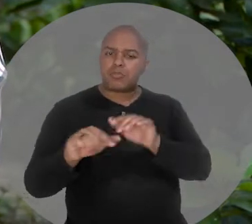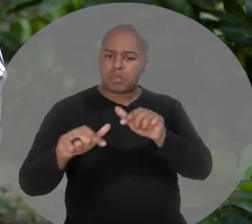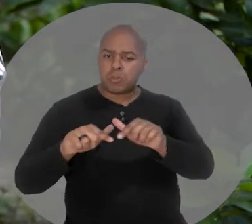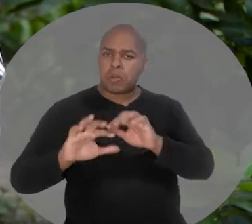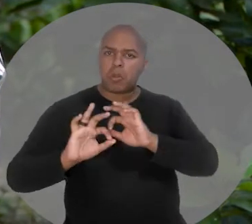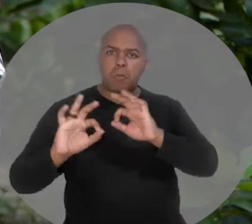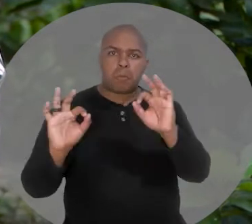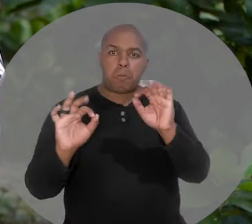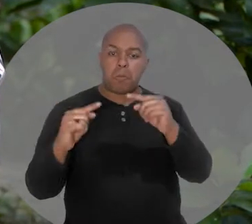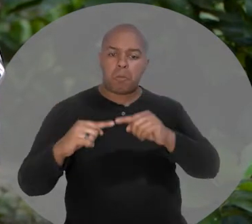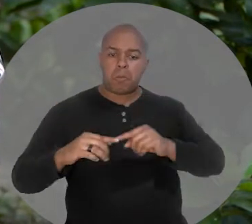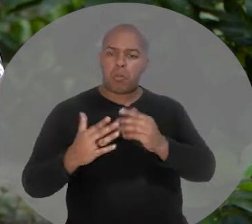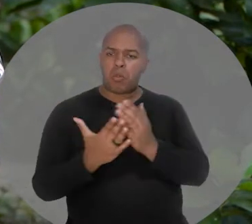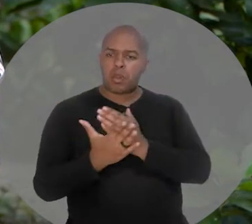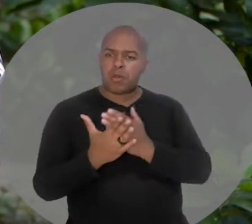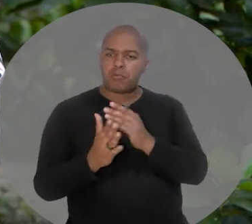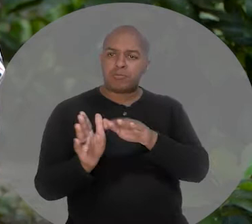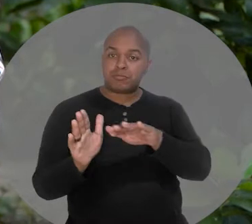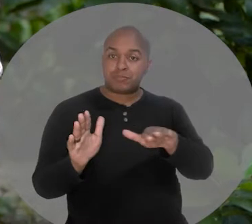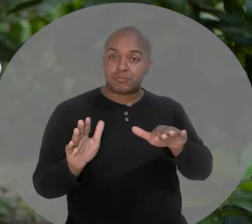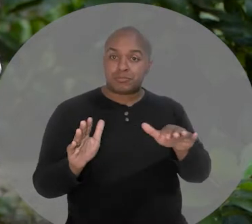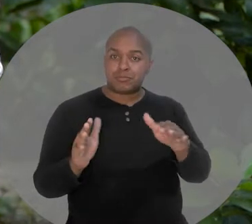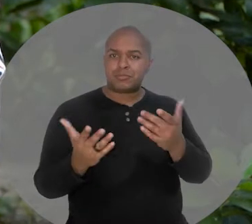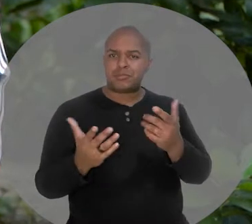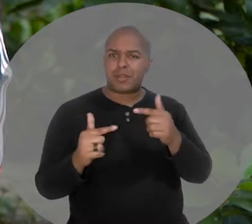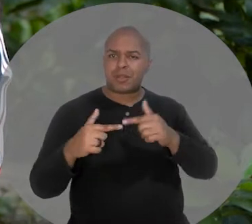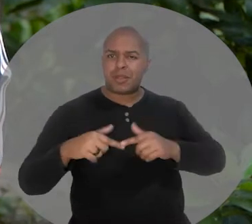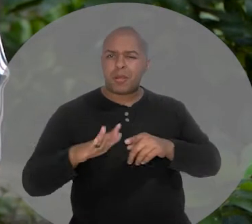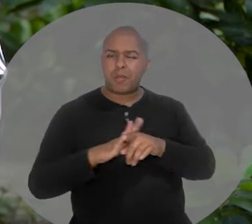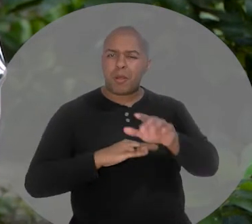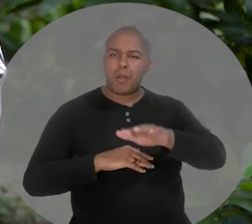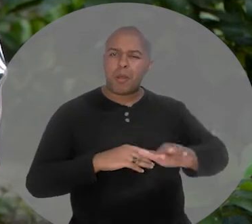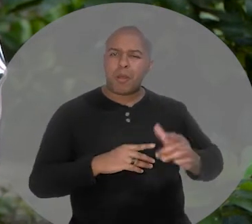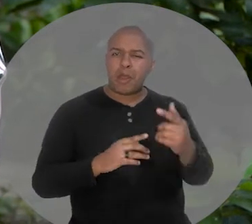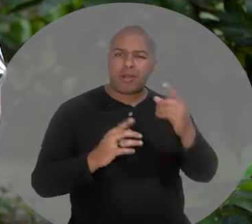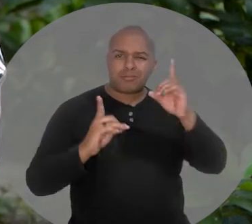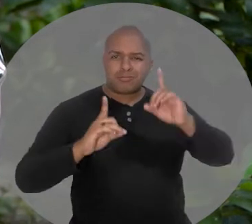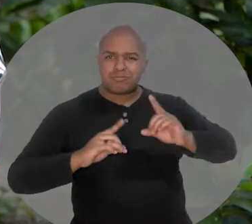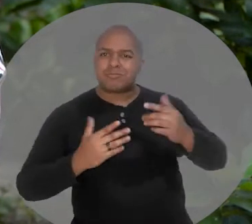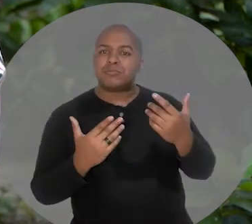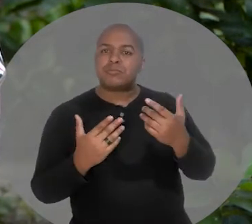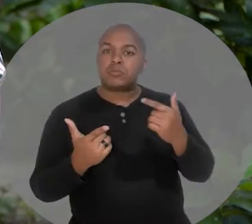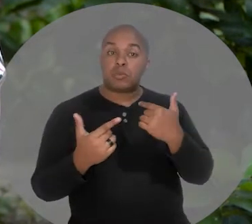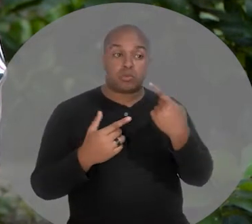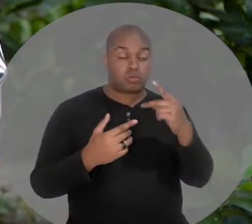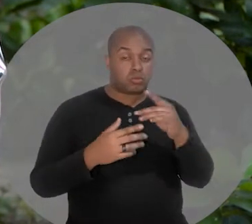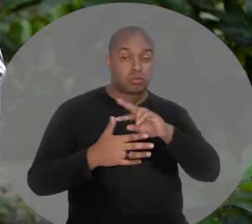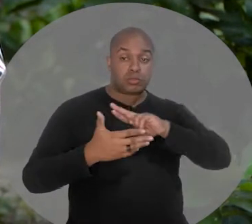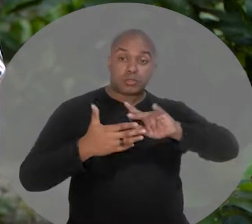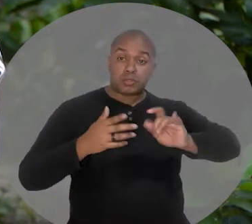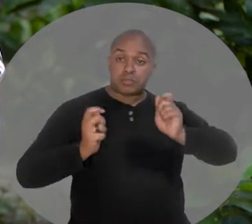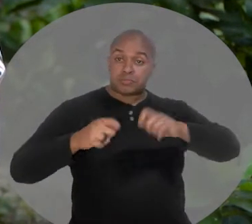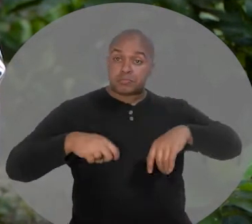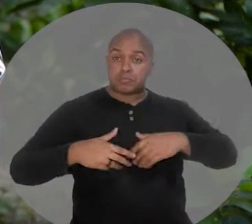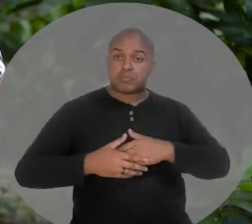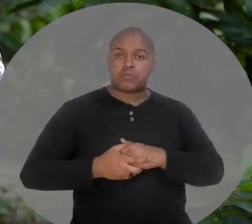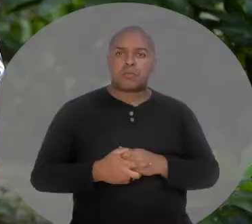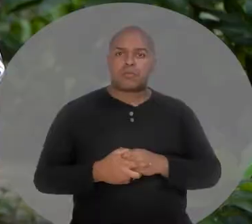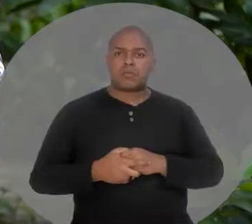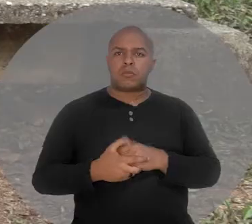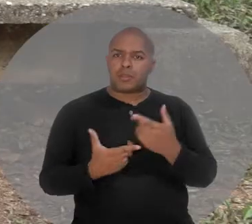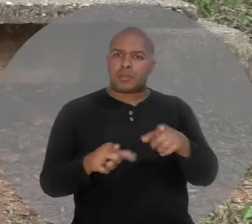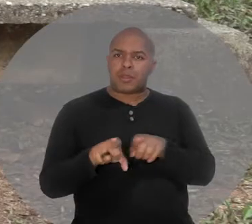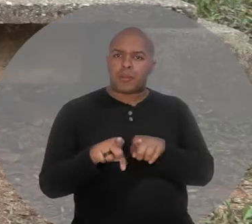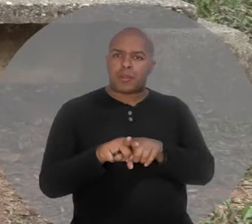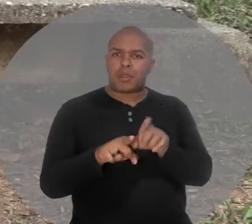ela fez um trabalho maravilhoso com livros infantis que tratavam da questão da deficiência nas suas várias